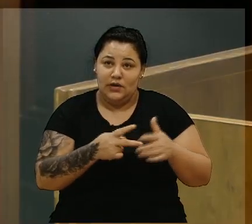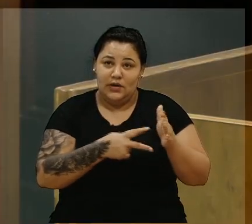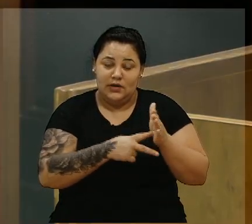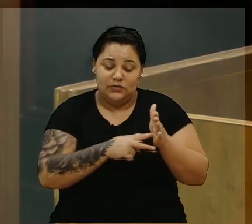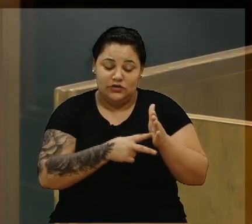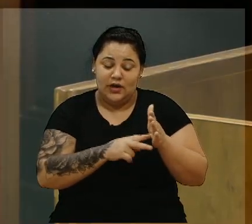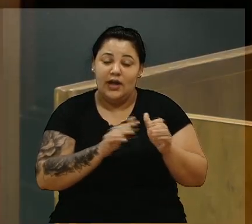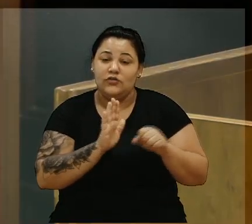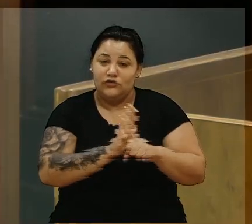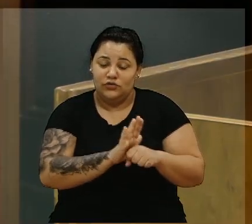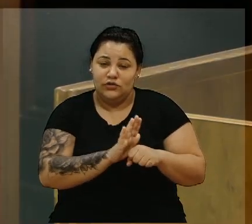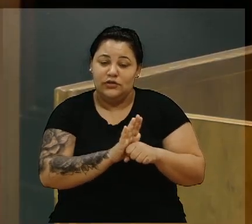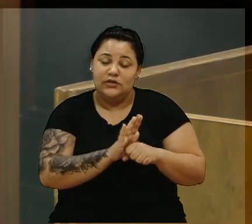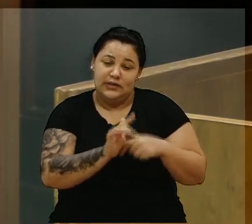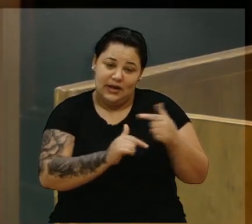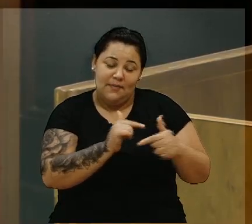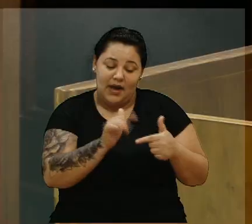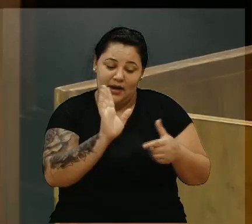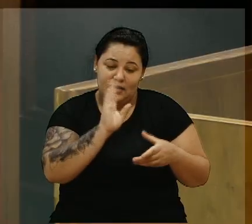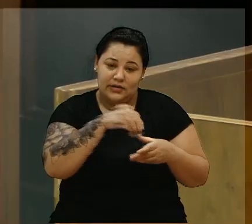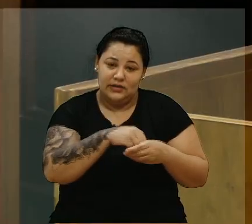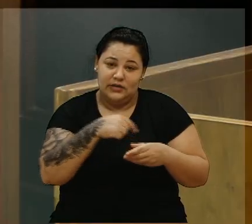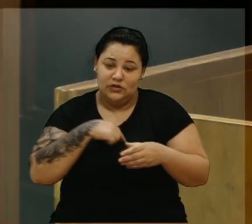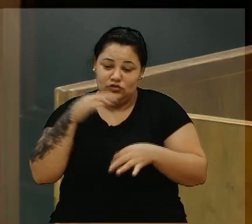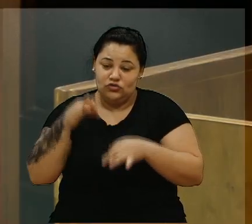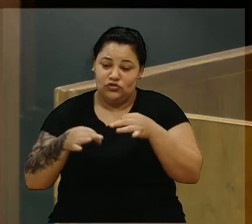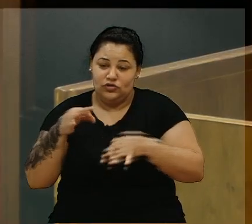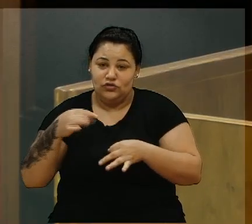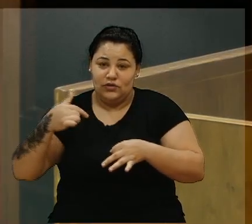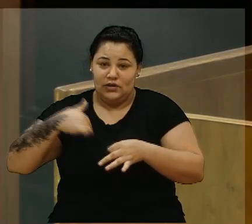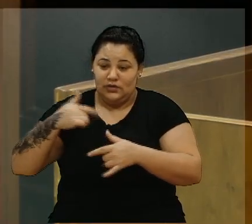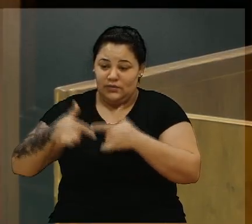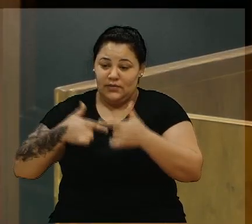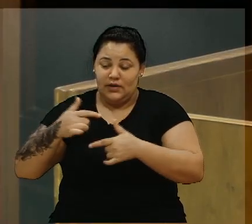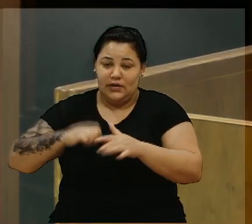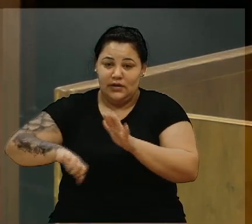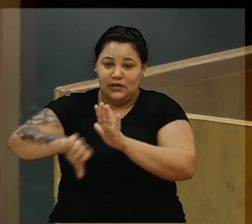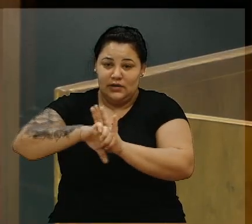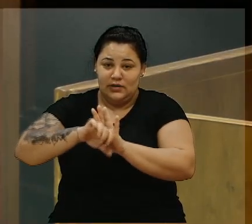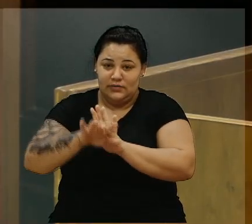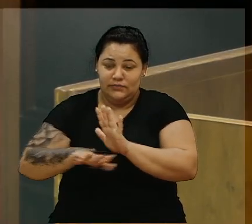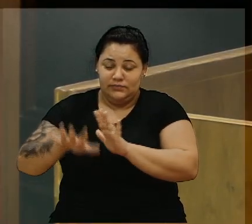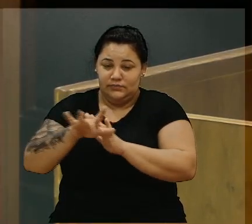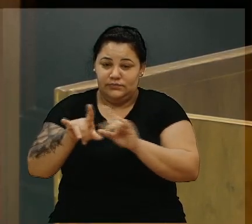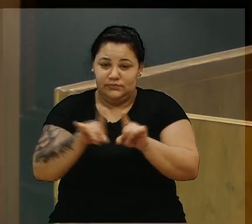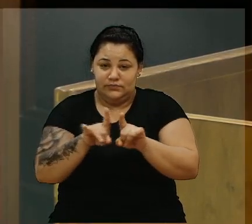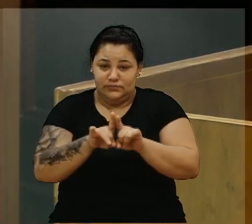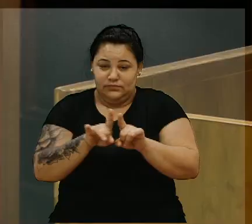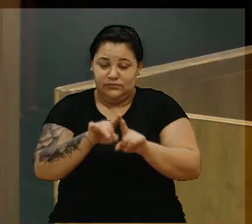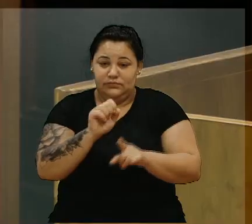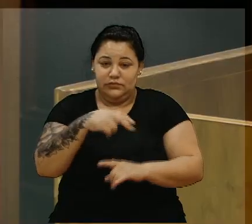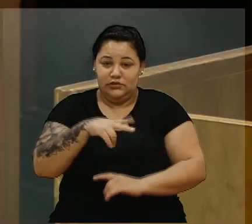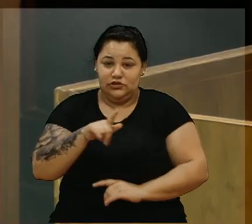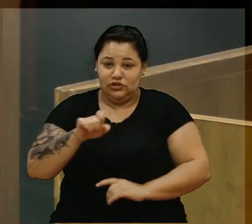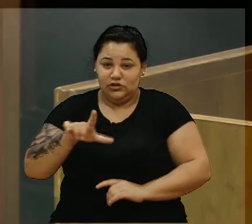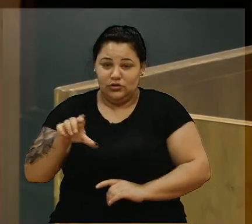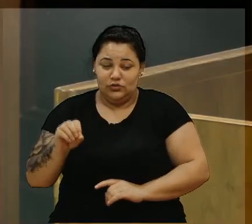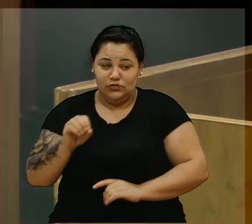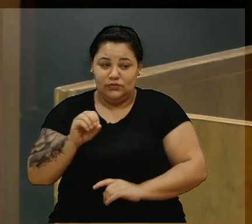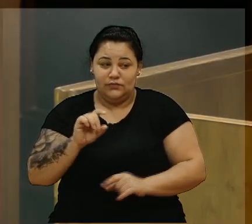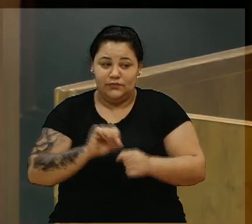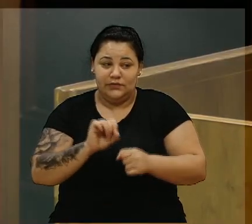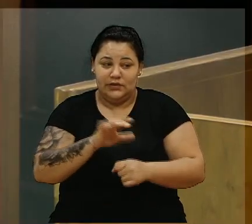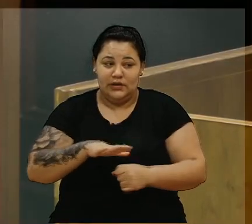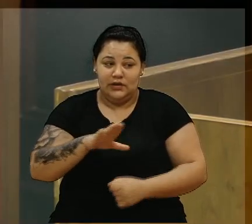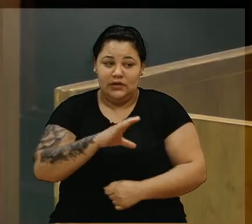atua, tanto que o jurídico é constituído por mim, que atuo na parte trabalhista e criminal, o doutor Ângelo Boff, que faz a parte civil, e a doutora Cassandra Luz,